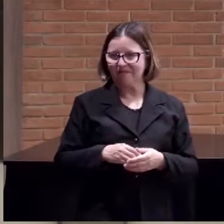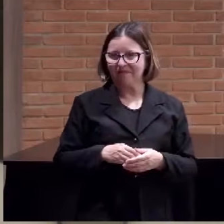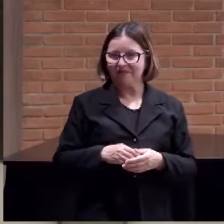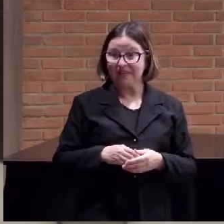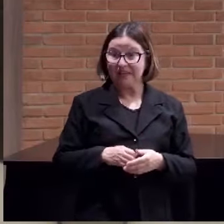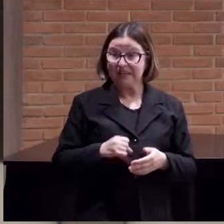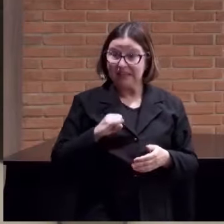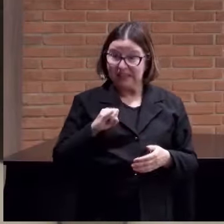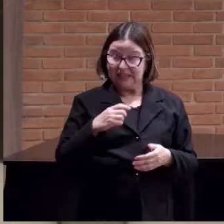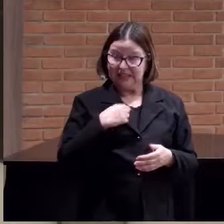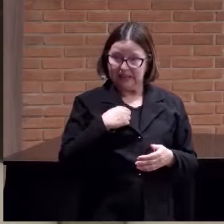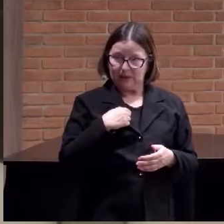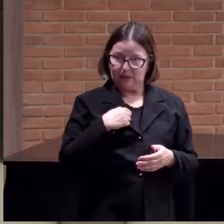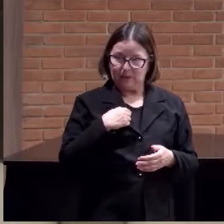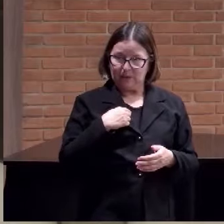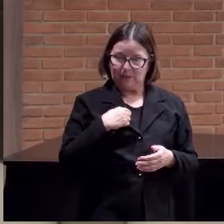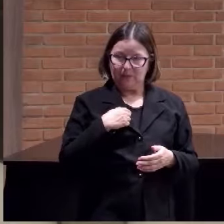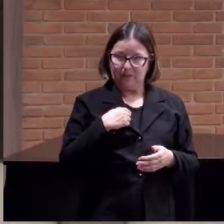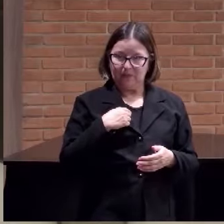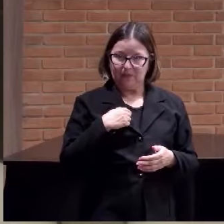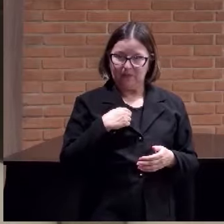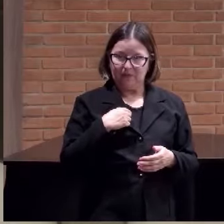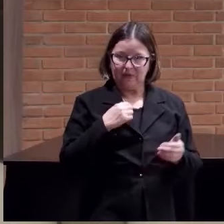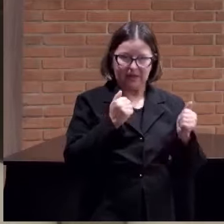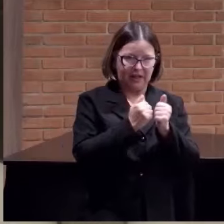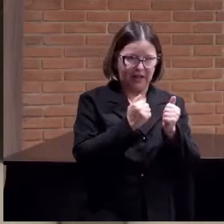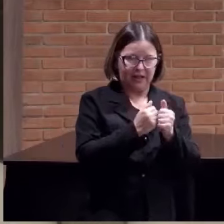Se eu for perseguidor,